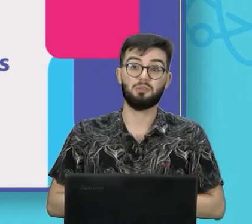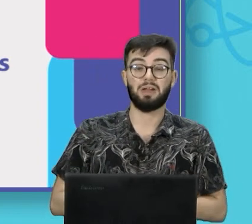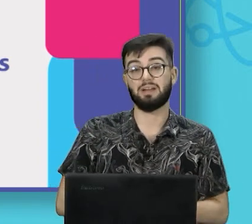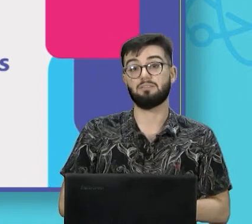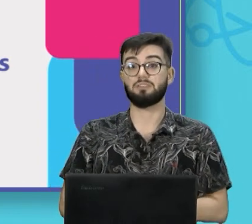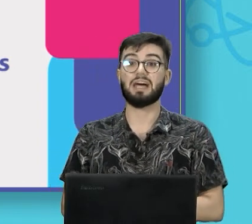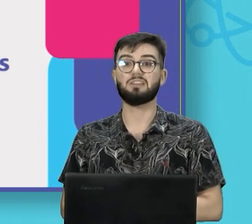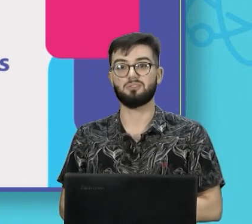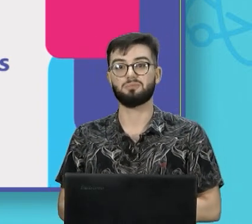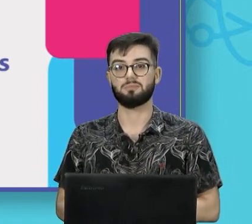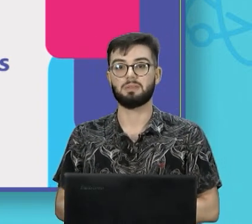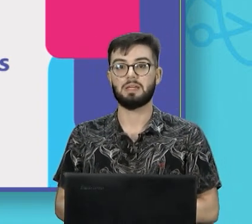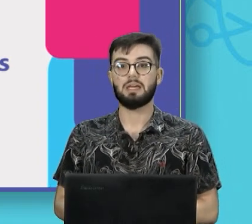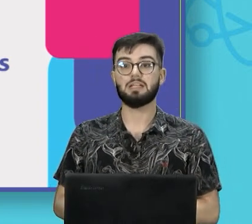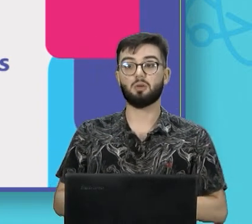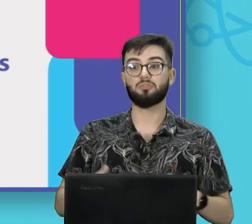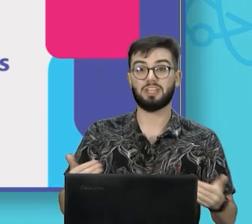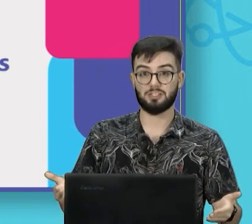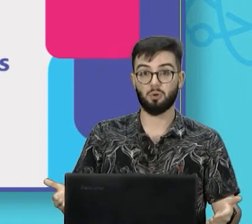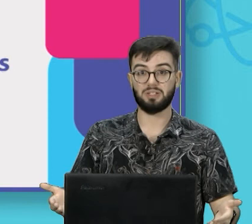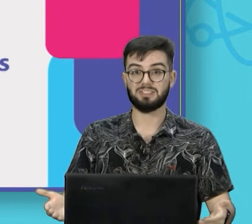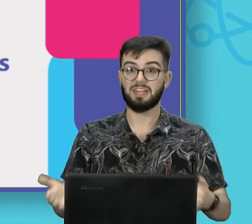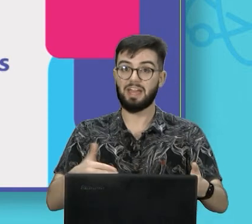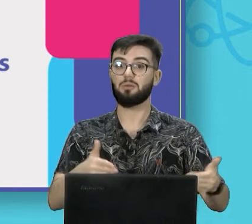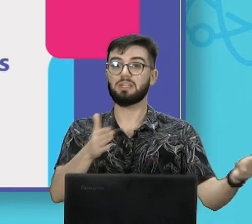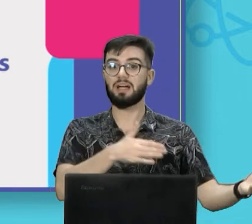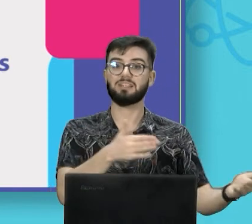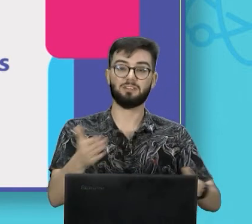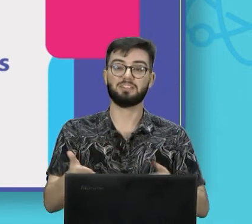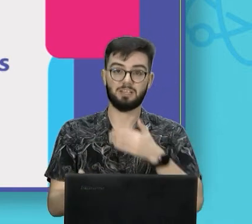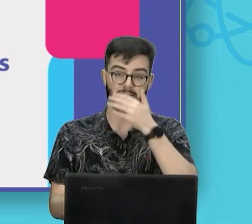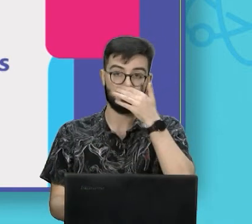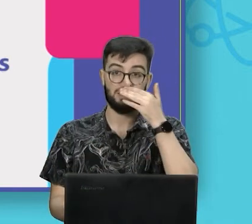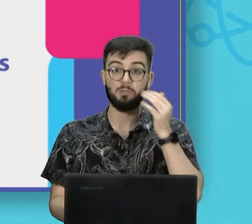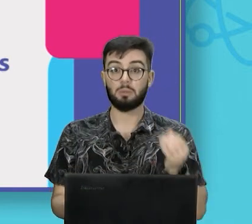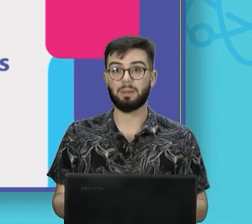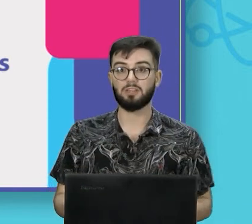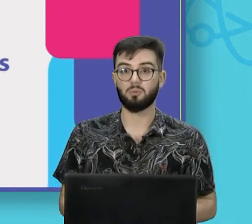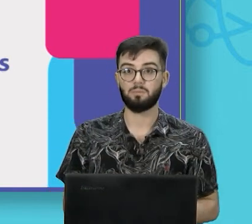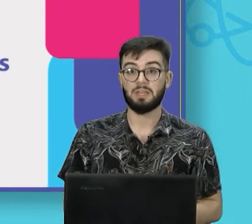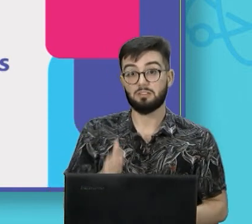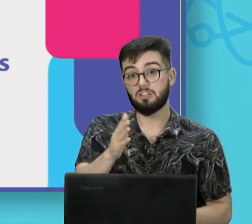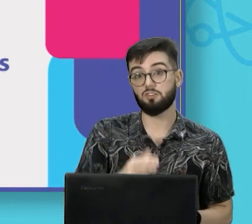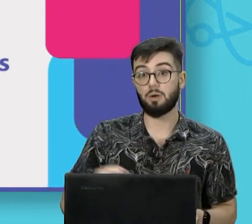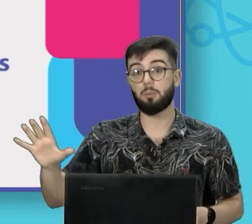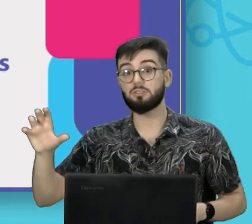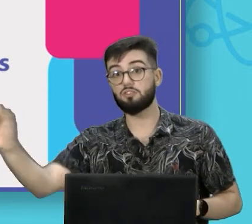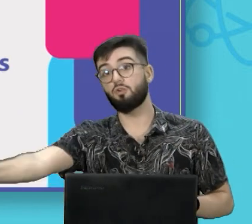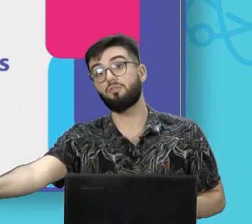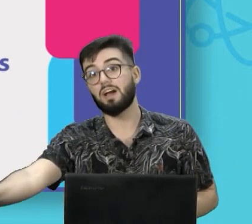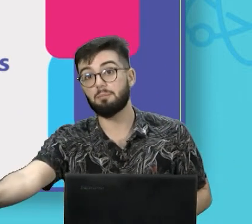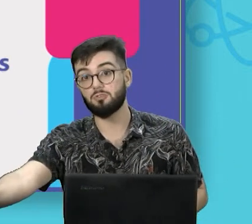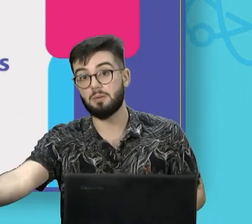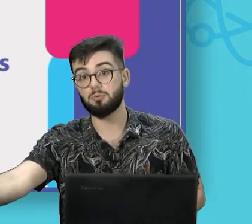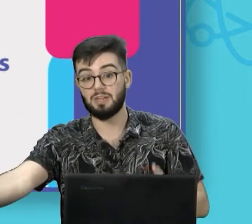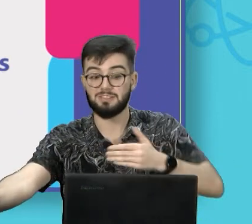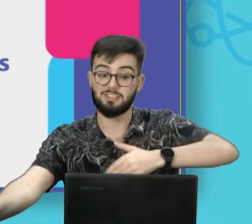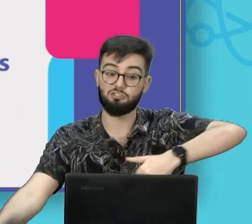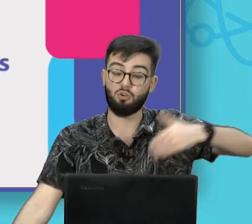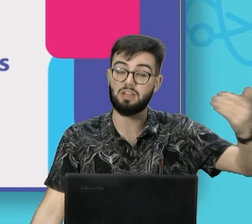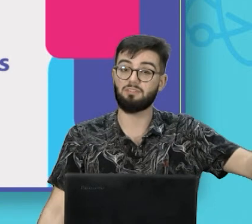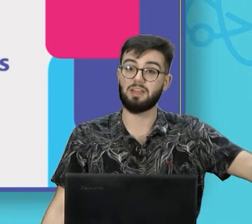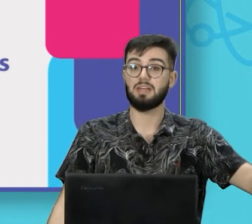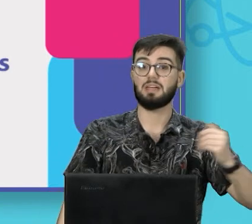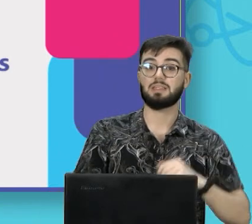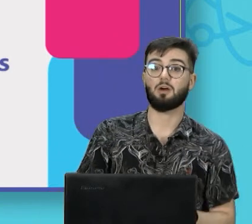e o Senado era vitalício então senadores eram ligados aos interesses do Imperador tênis óleo pode dissolver a câmara dos